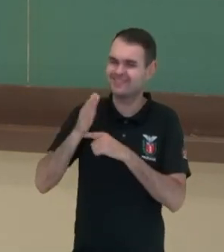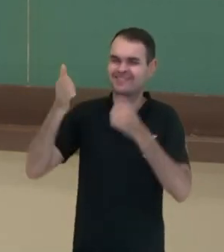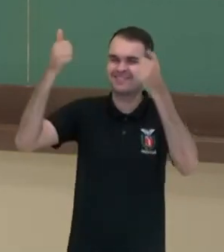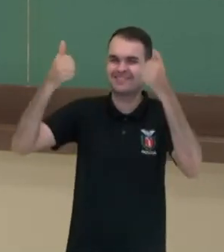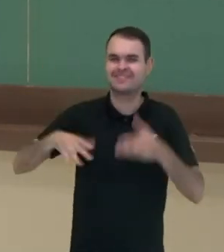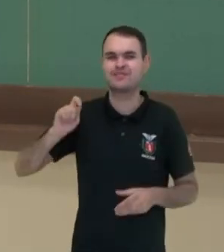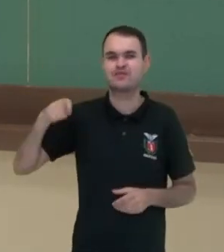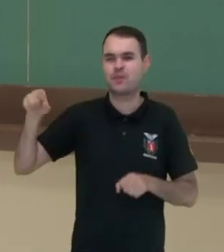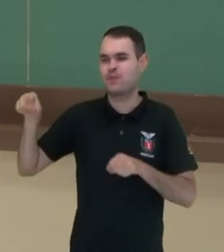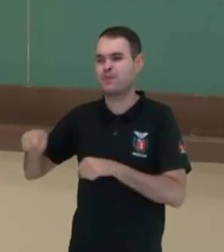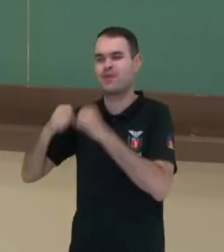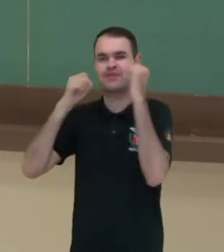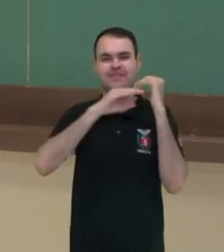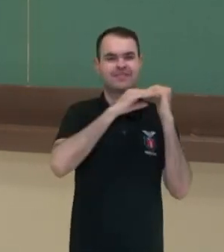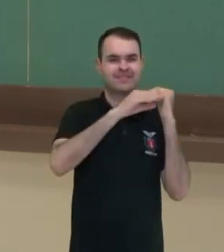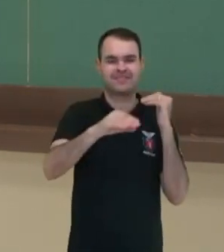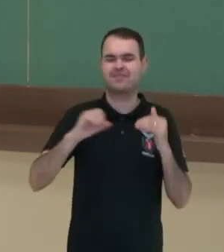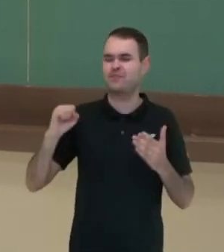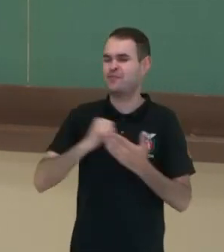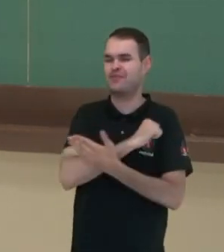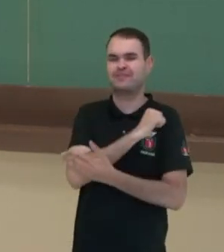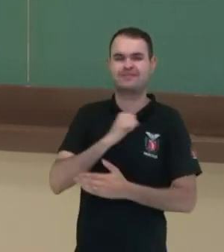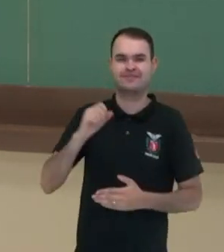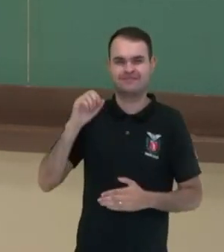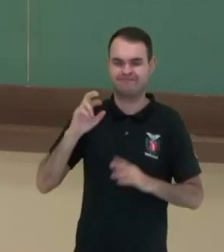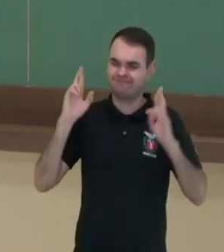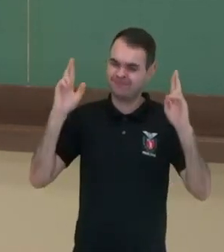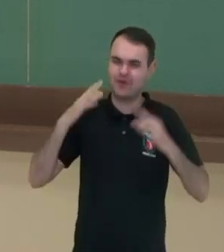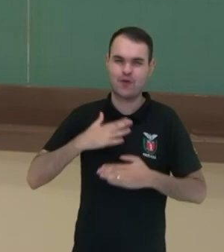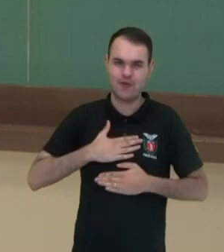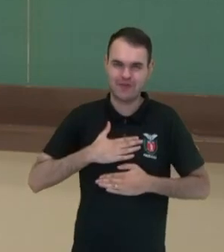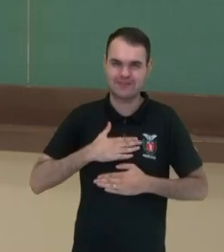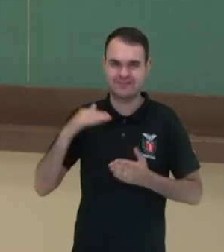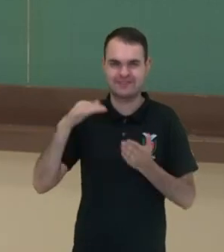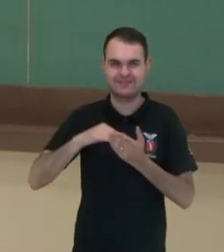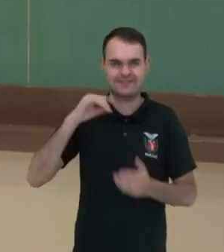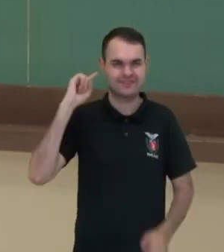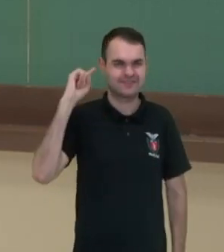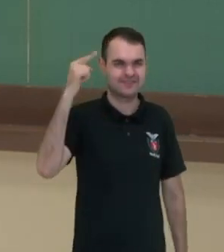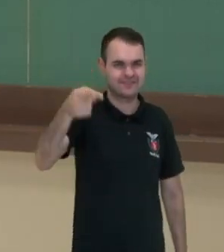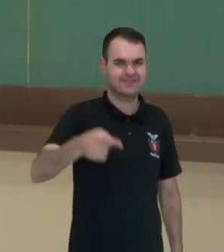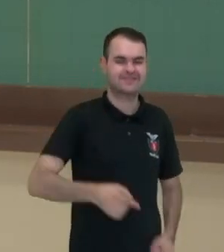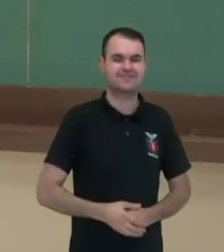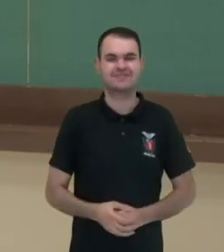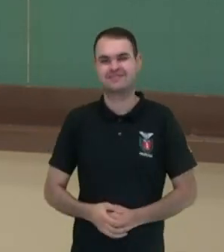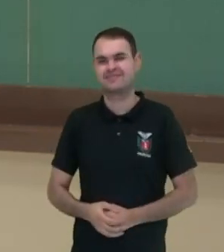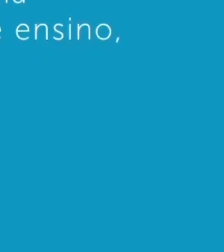falamos sobre rupturas e permanências. Pô, tempo histórico. Espero que vocês tenham curtido. Até breve.